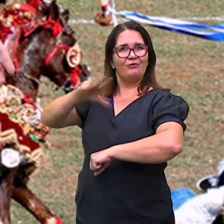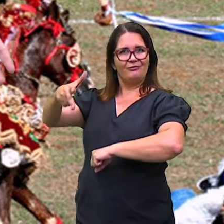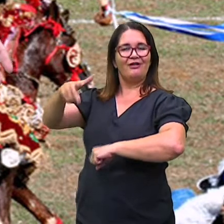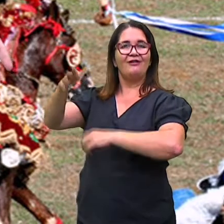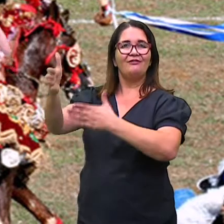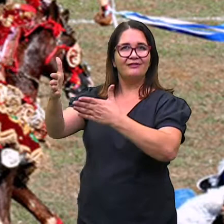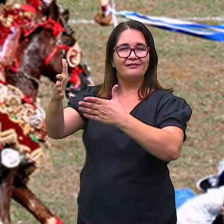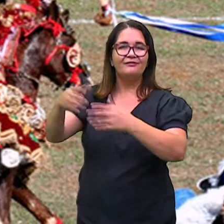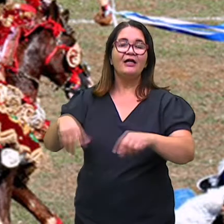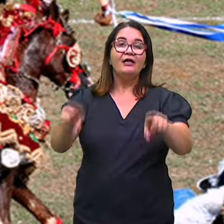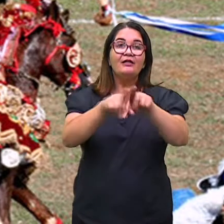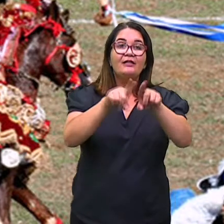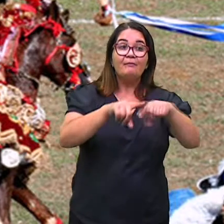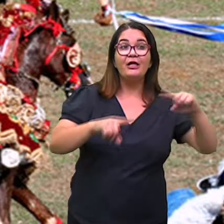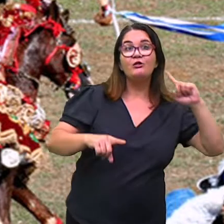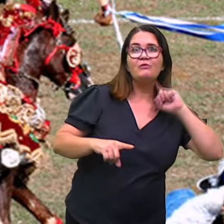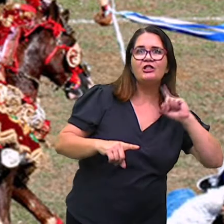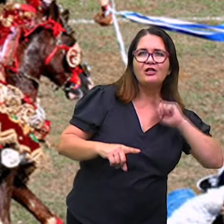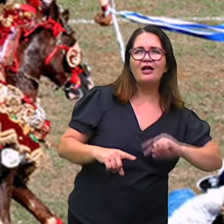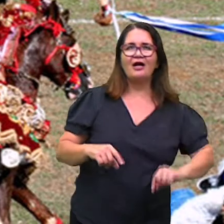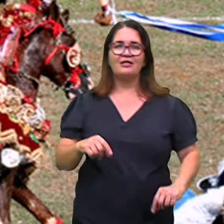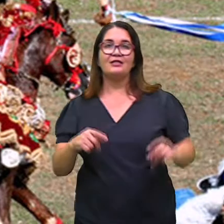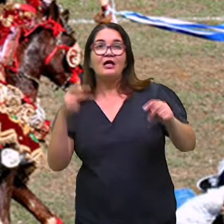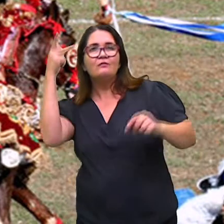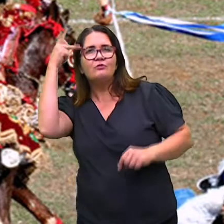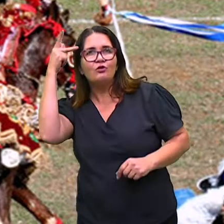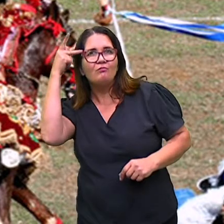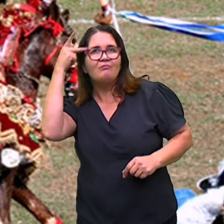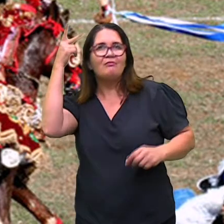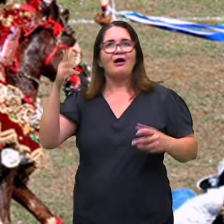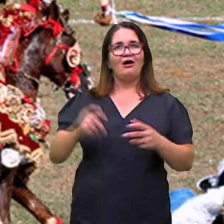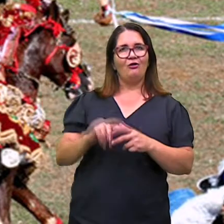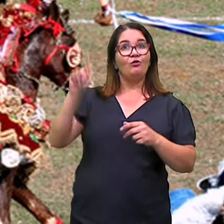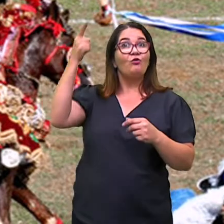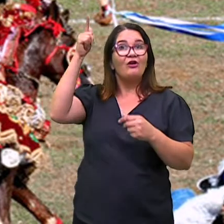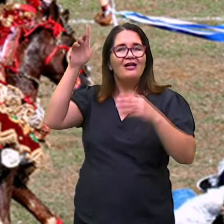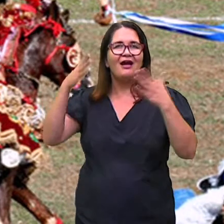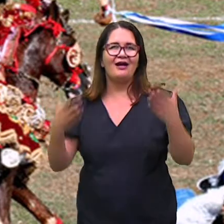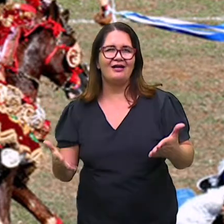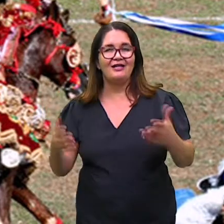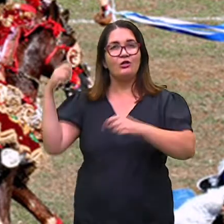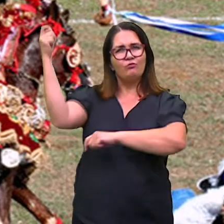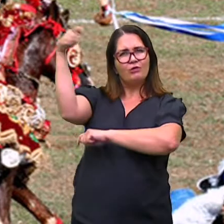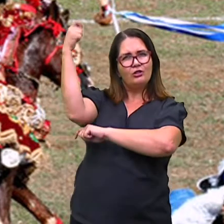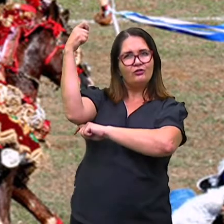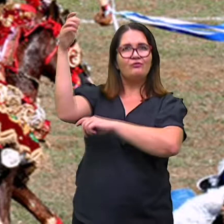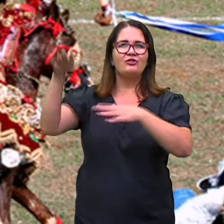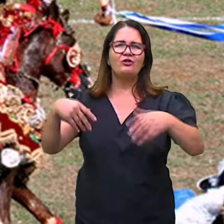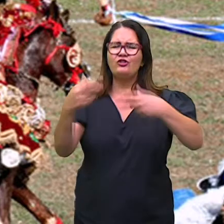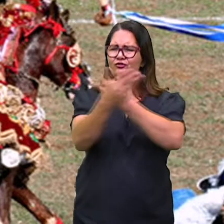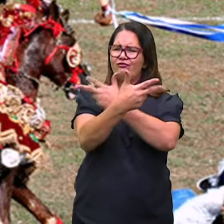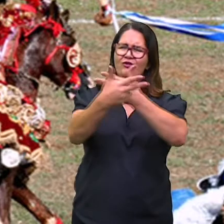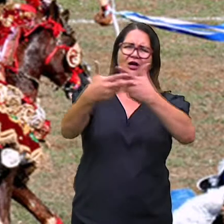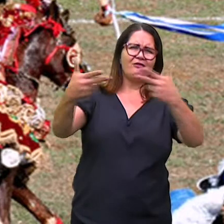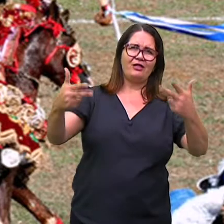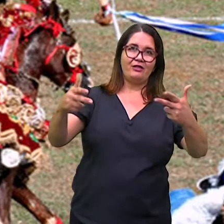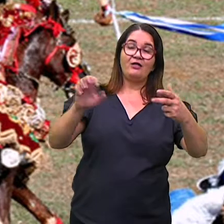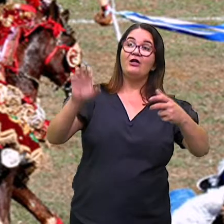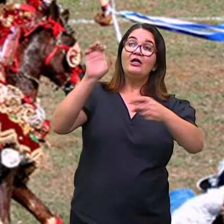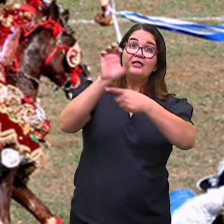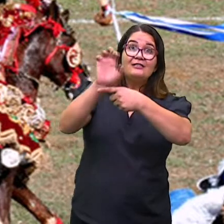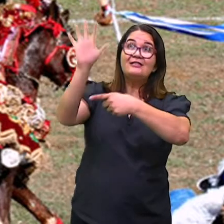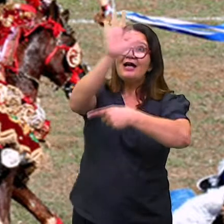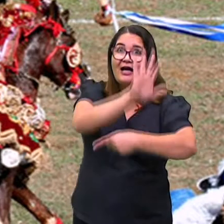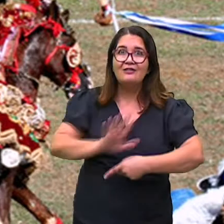Minas Gerais, São Paulo, Goiás, Rio Grande do Sul e de alguns estados do